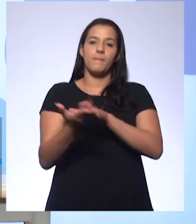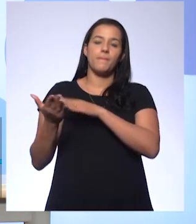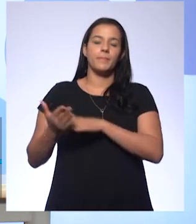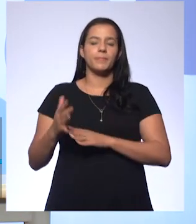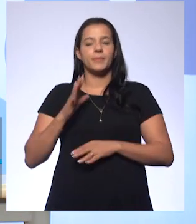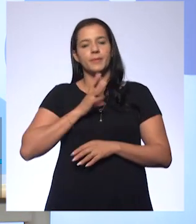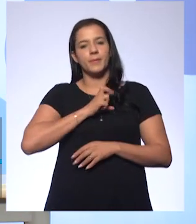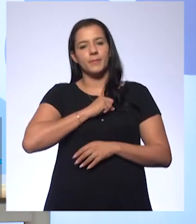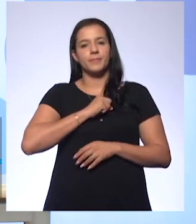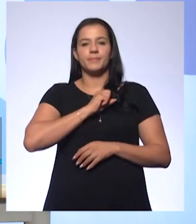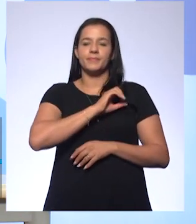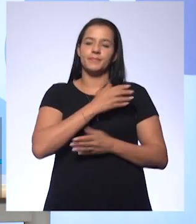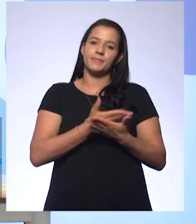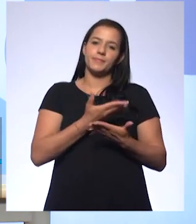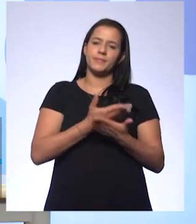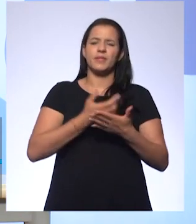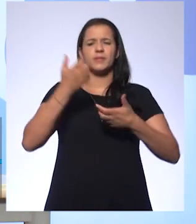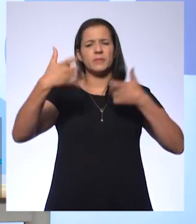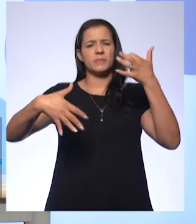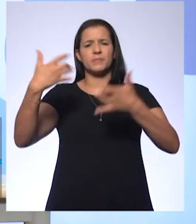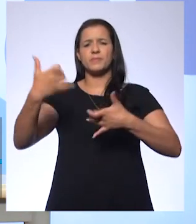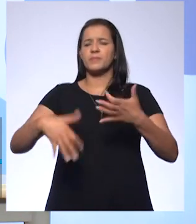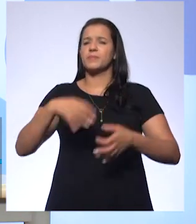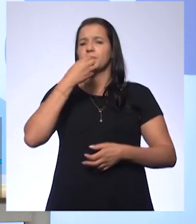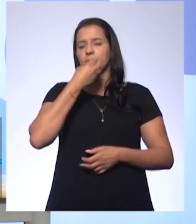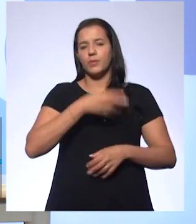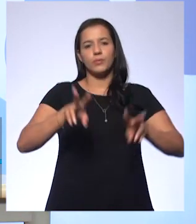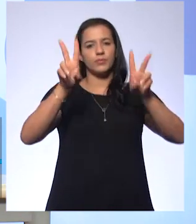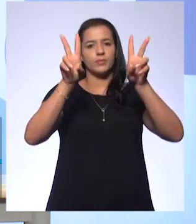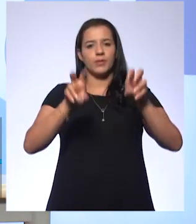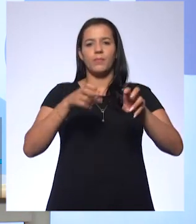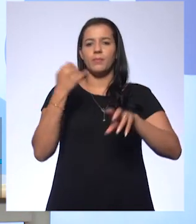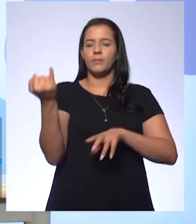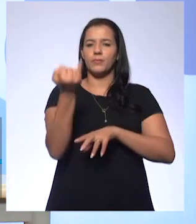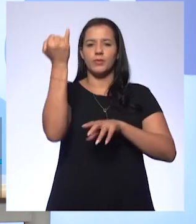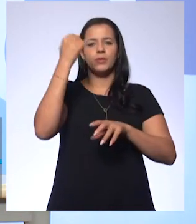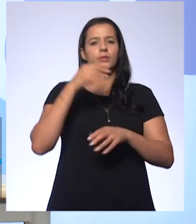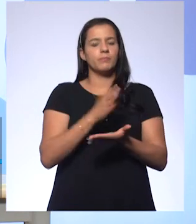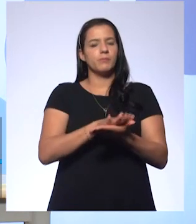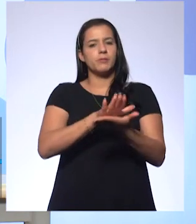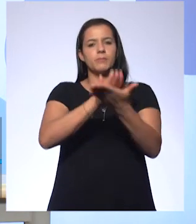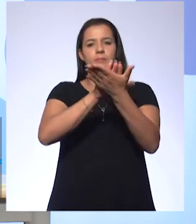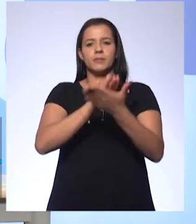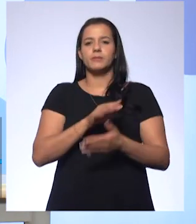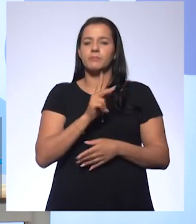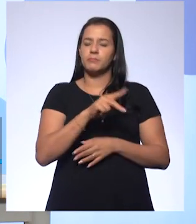né, no caso a letra A também. Olha lá, todo mundo colocou letra A, olha só.